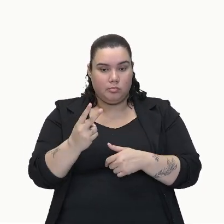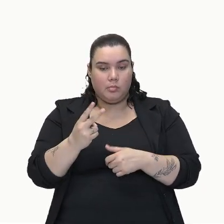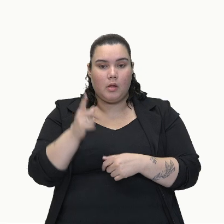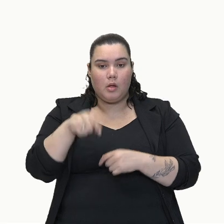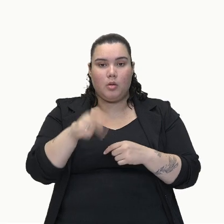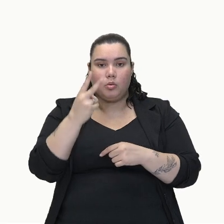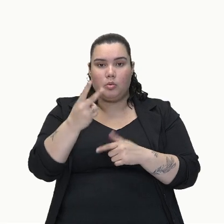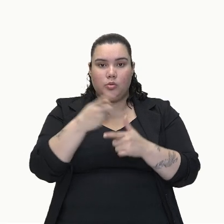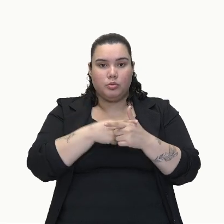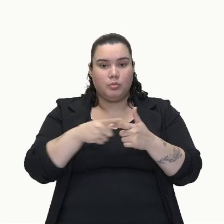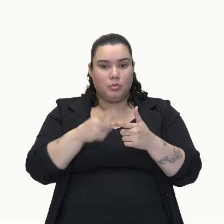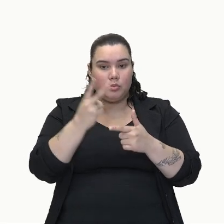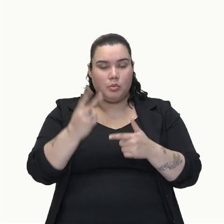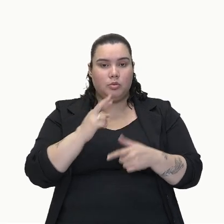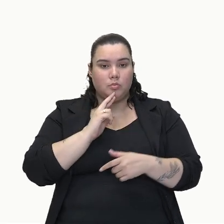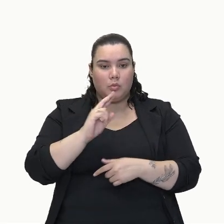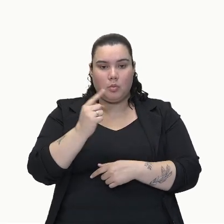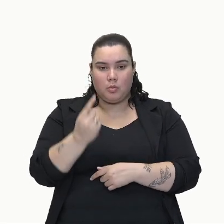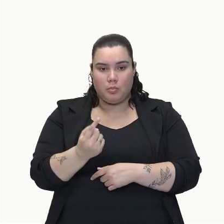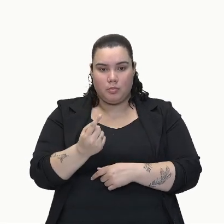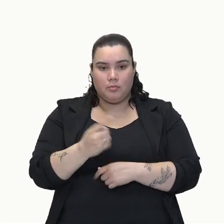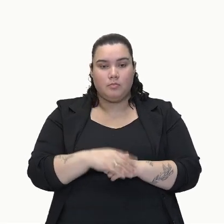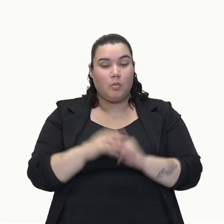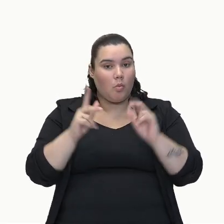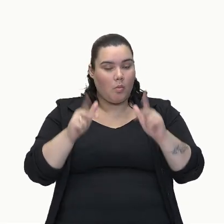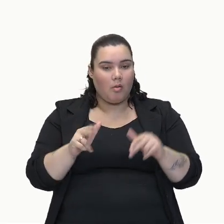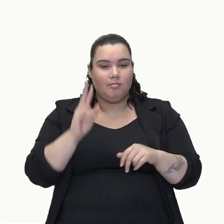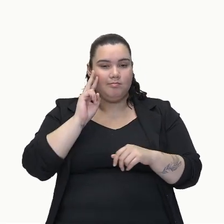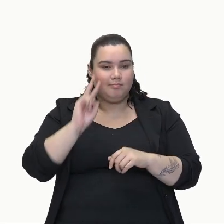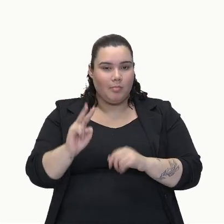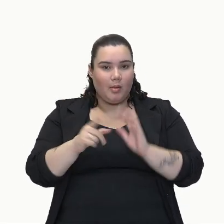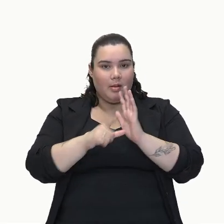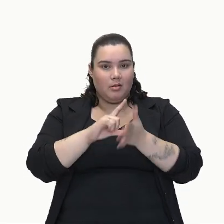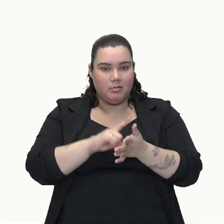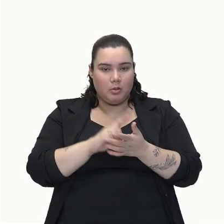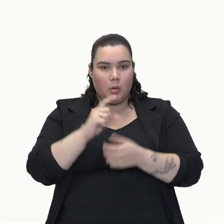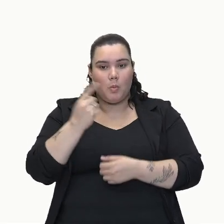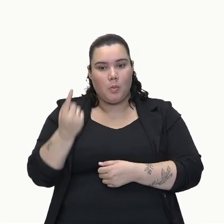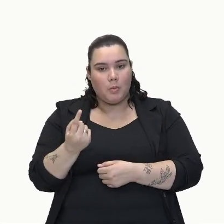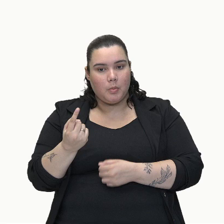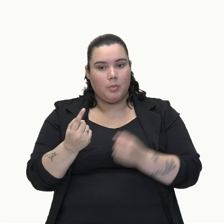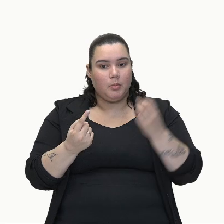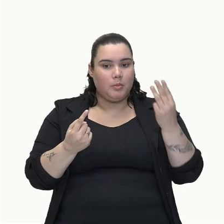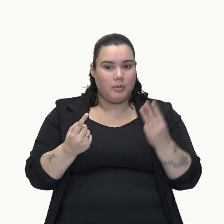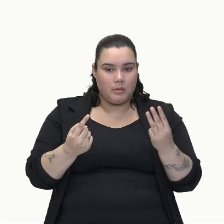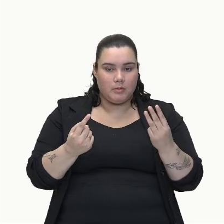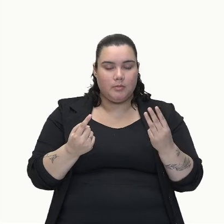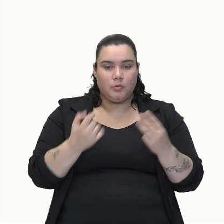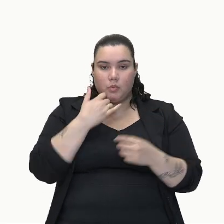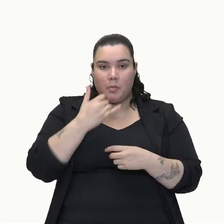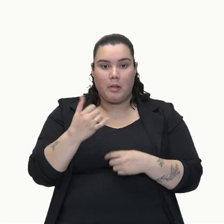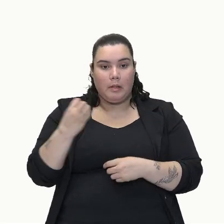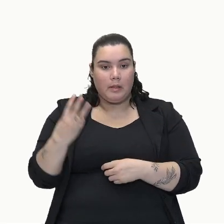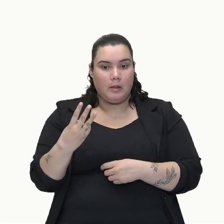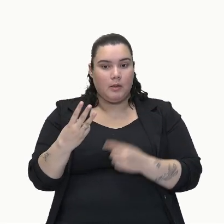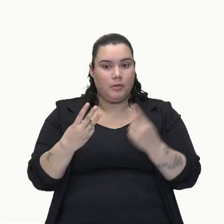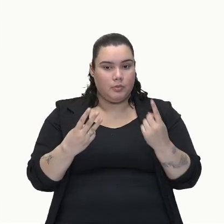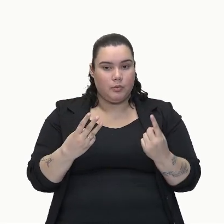2 dividido por 2, que dá 1. Exatamente os valores que temos lá no gráfico, na